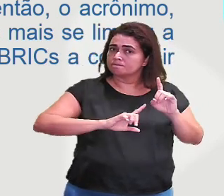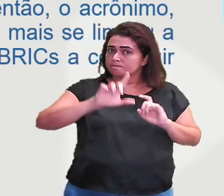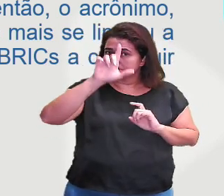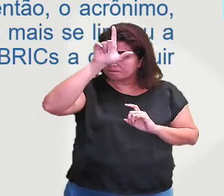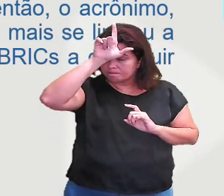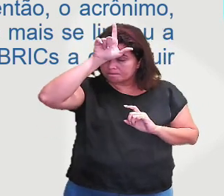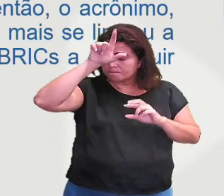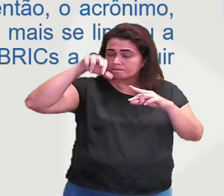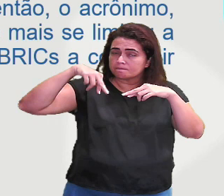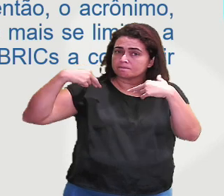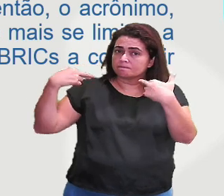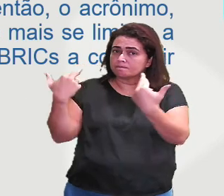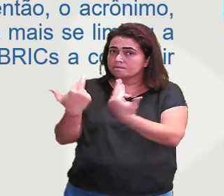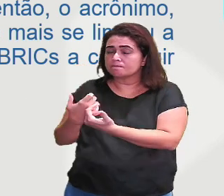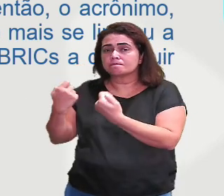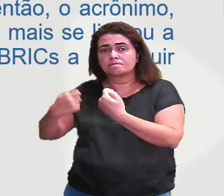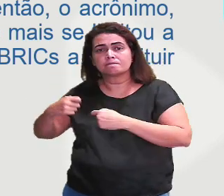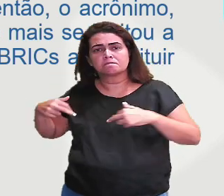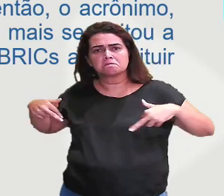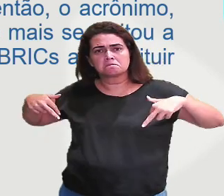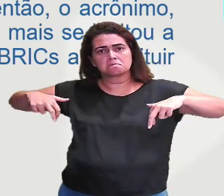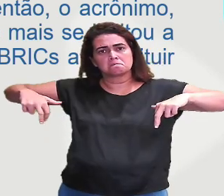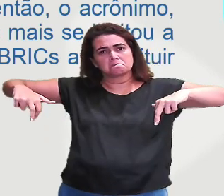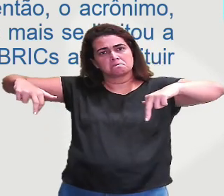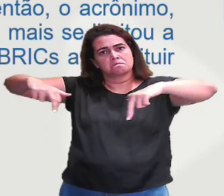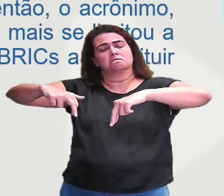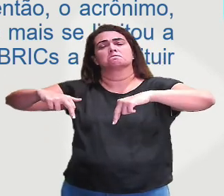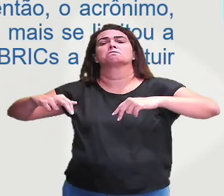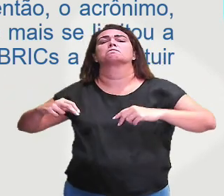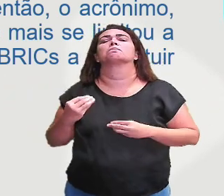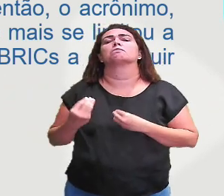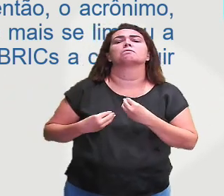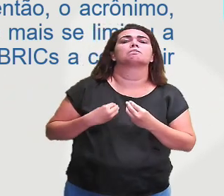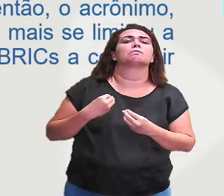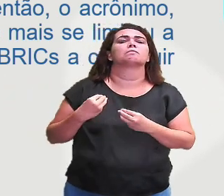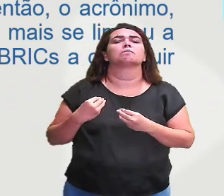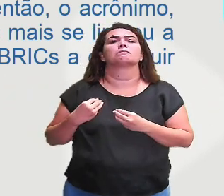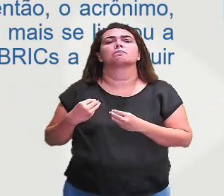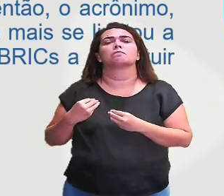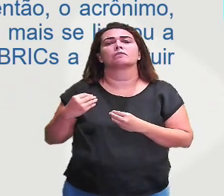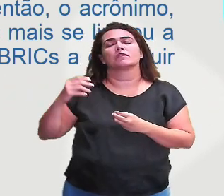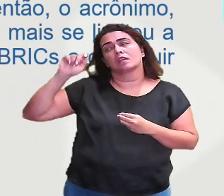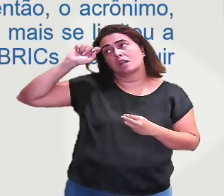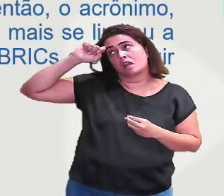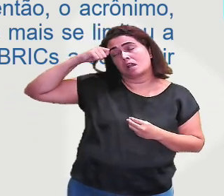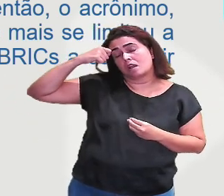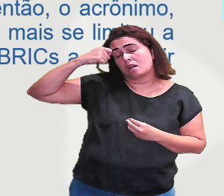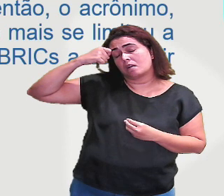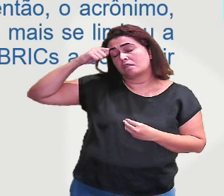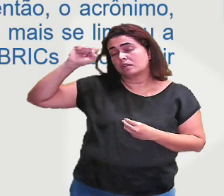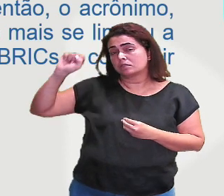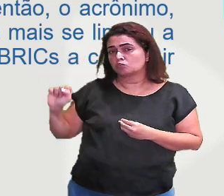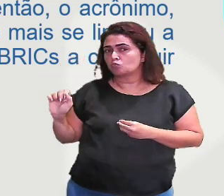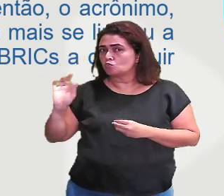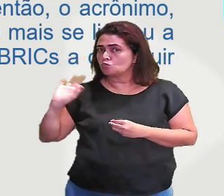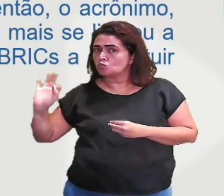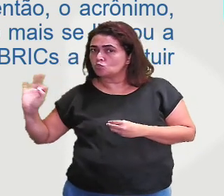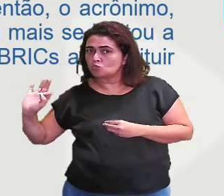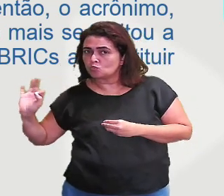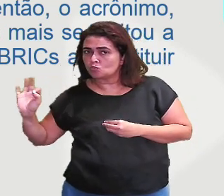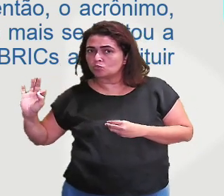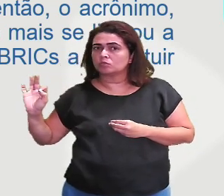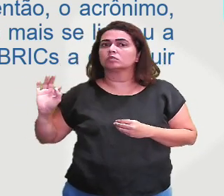reunião específica de chanceleres do então BRIC, ainda sem a África do Sul. E essa primeira reunião formal de chanceler